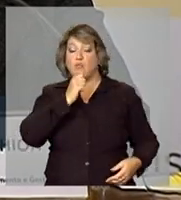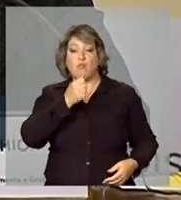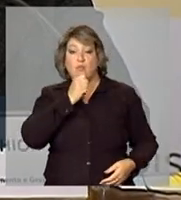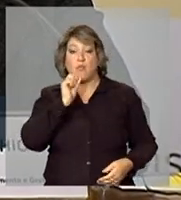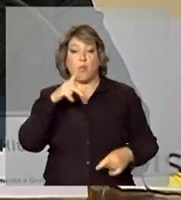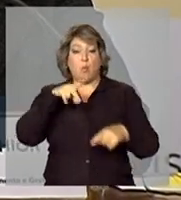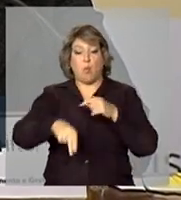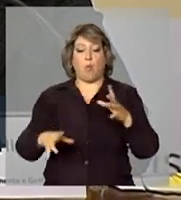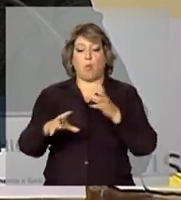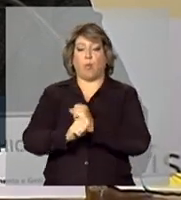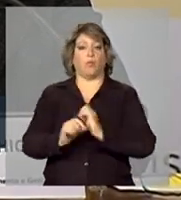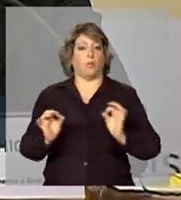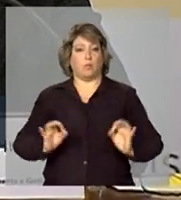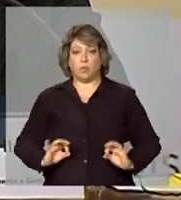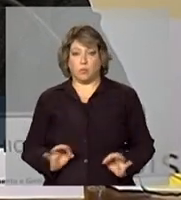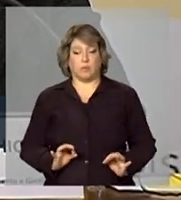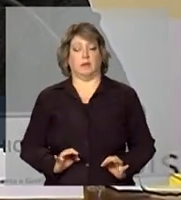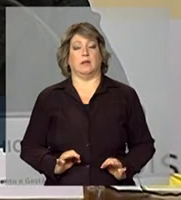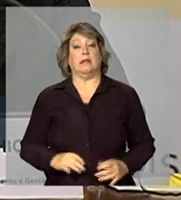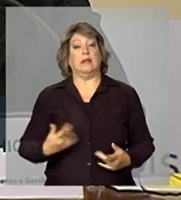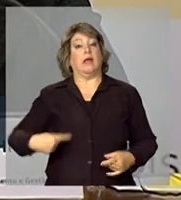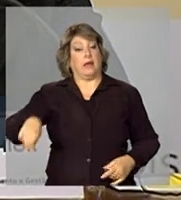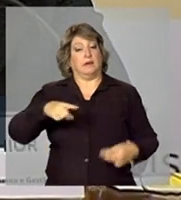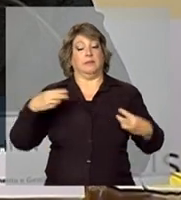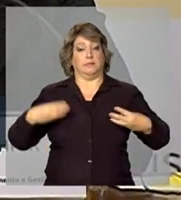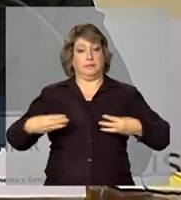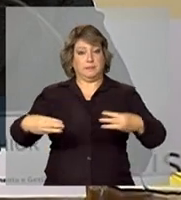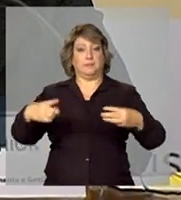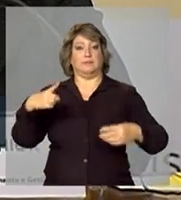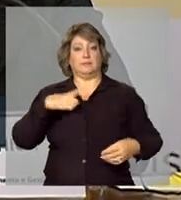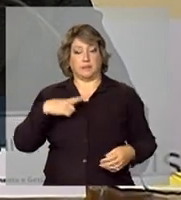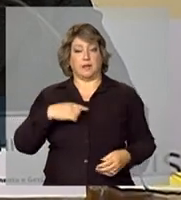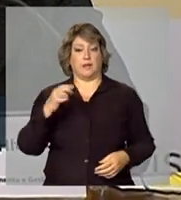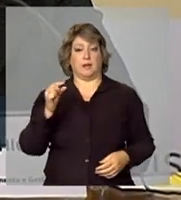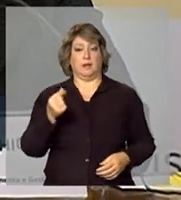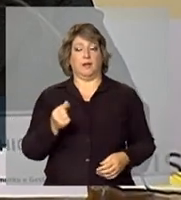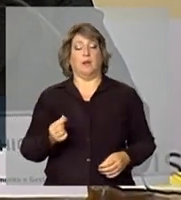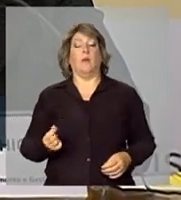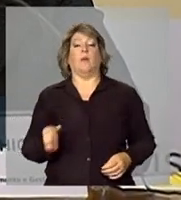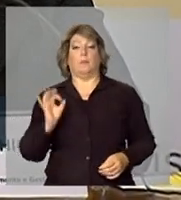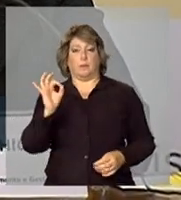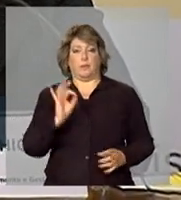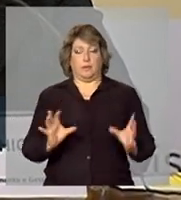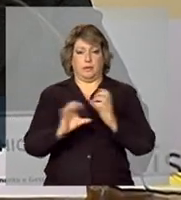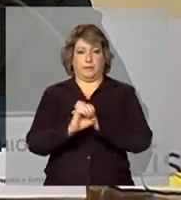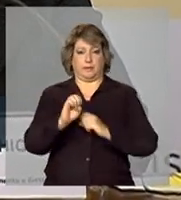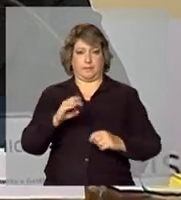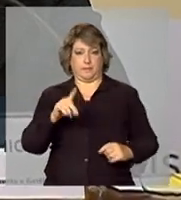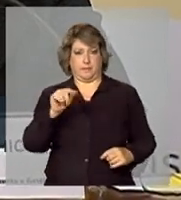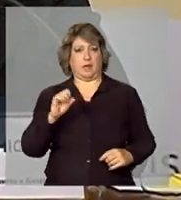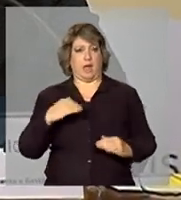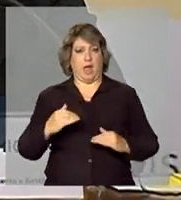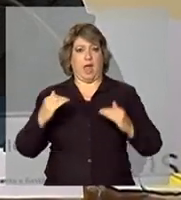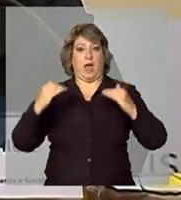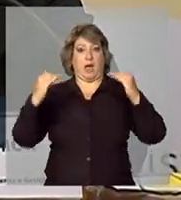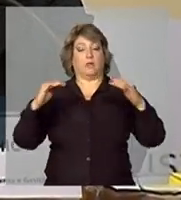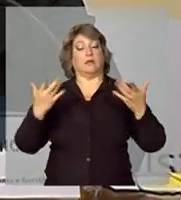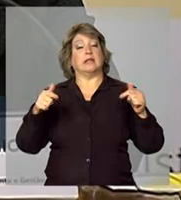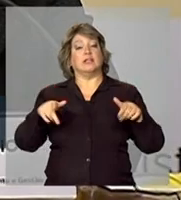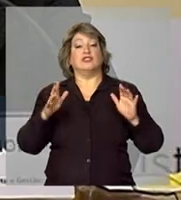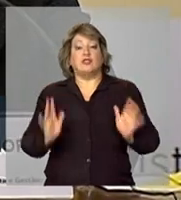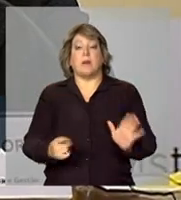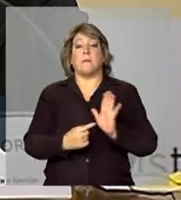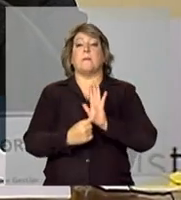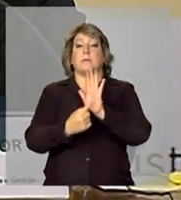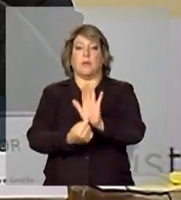e são ministérios em que tradicionalmente o percentual de amêndoas é alto então isso já diz por si